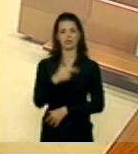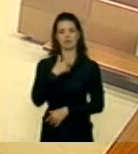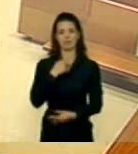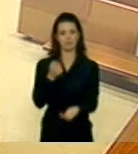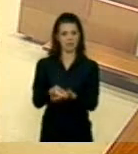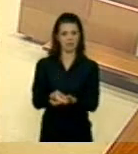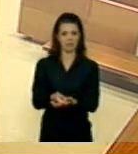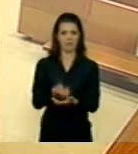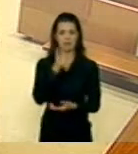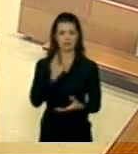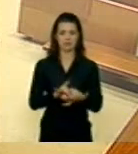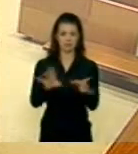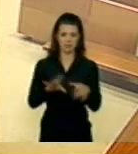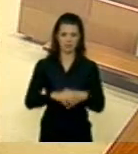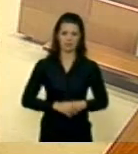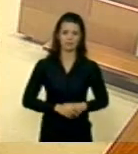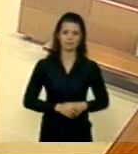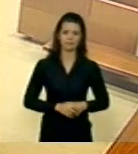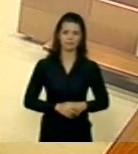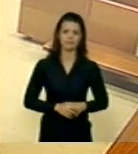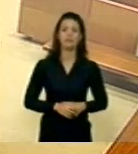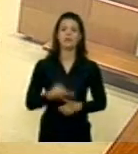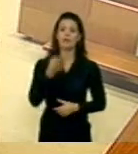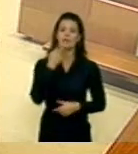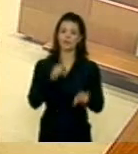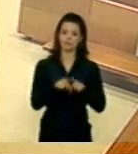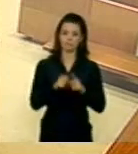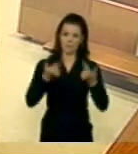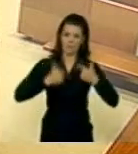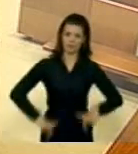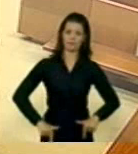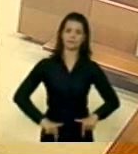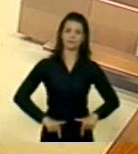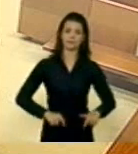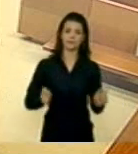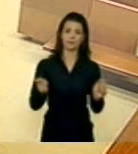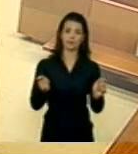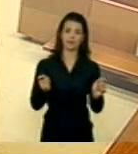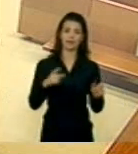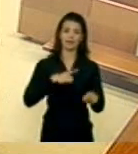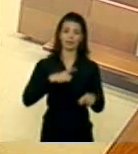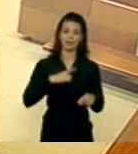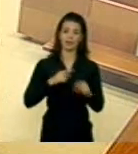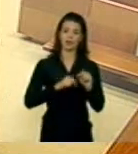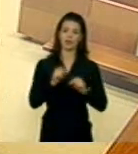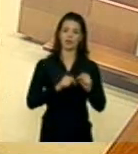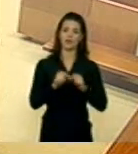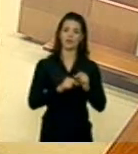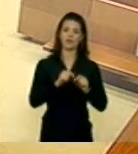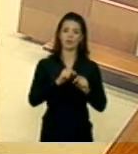inafiançável. Também sustenta que a imunidade tem por objetivo tutelar a liberdade e a independência